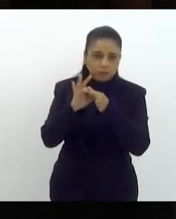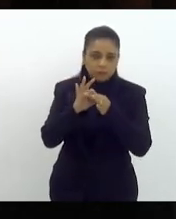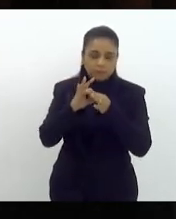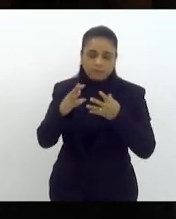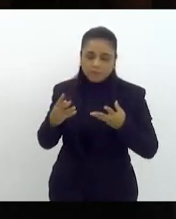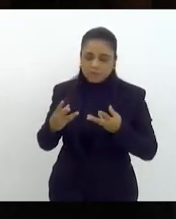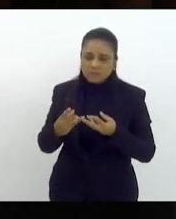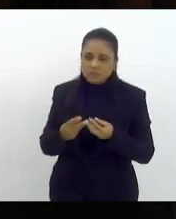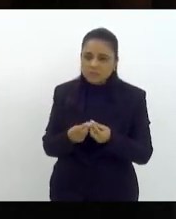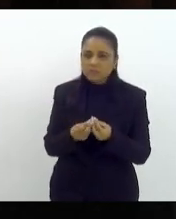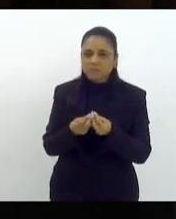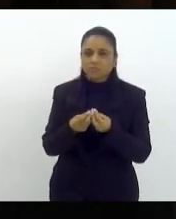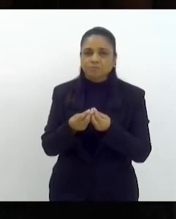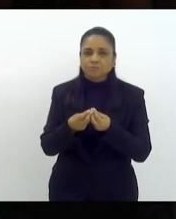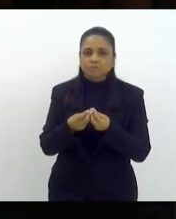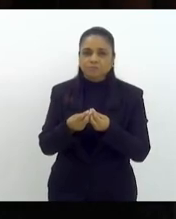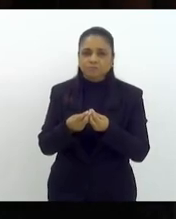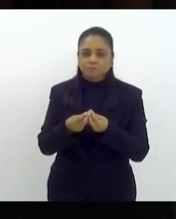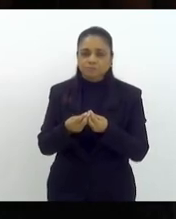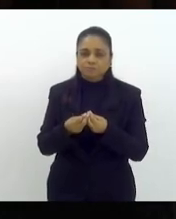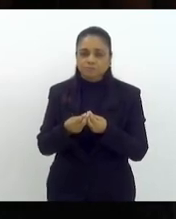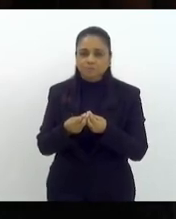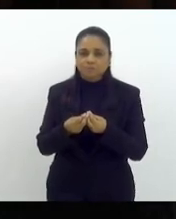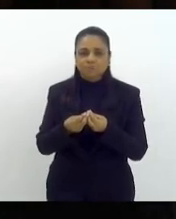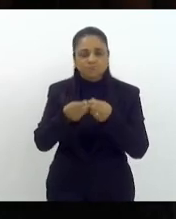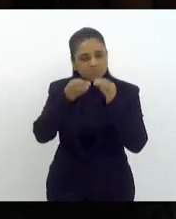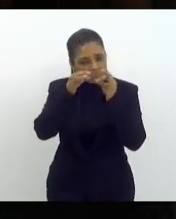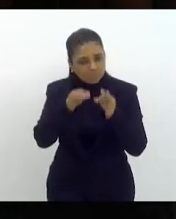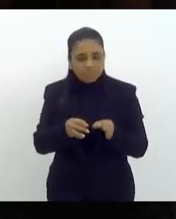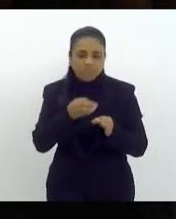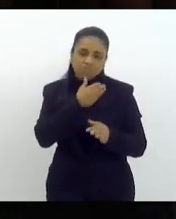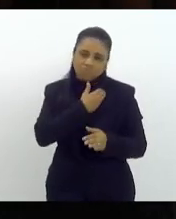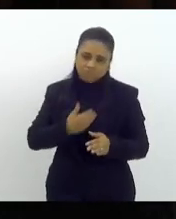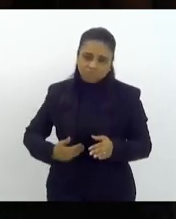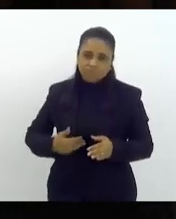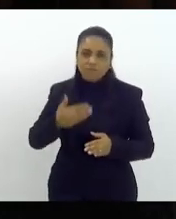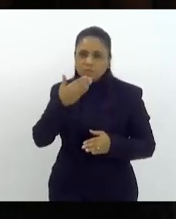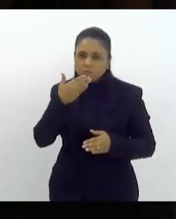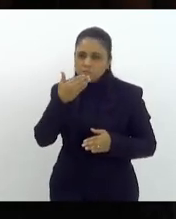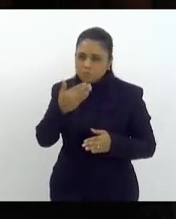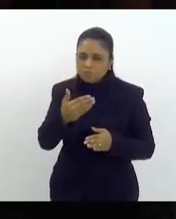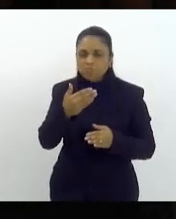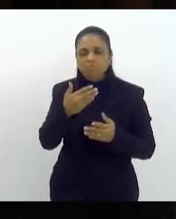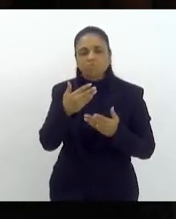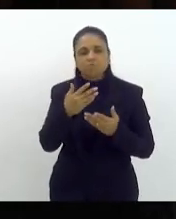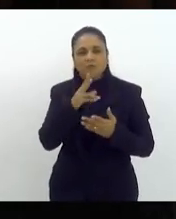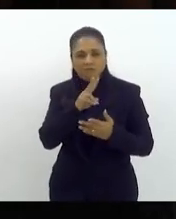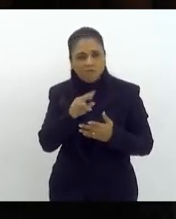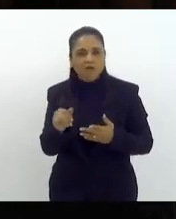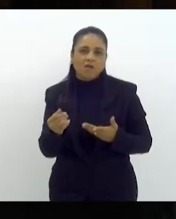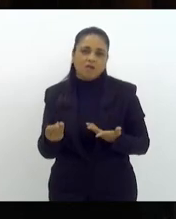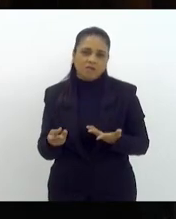sensibilizar e eu tenho certeza que o nosso Governador vai atender o nosso pedido